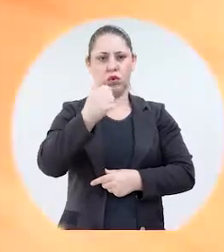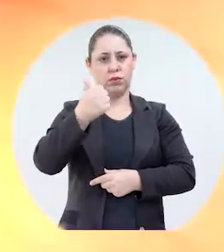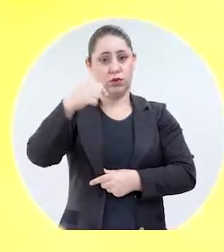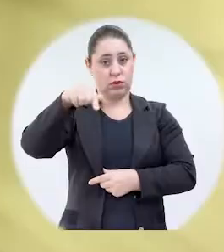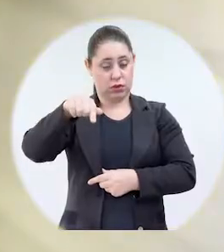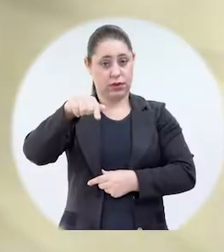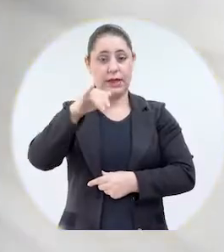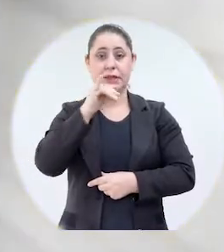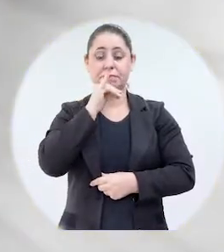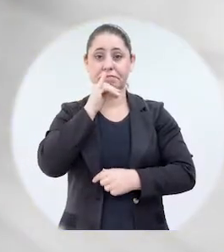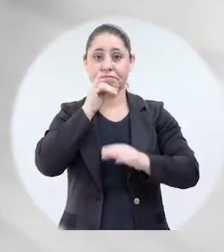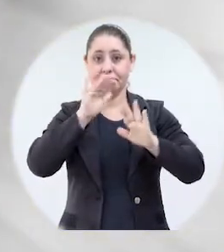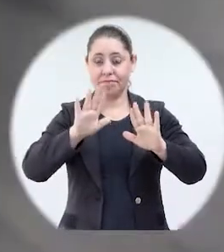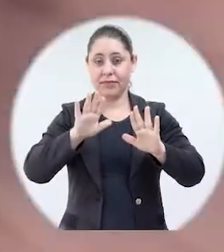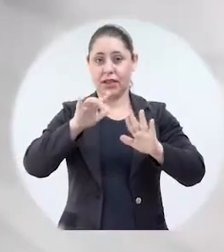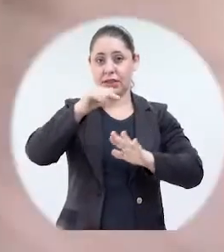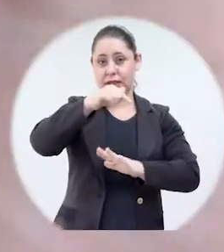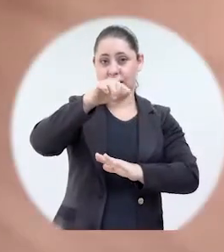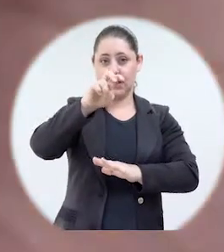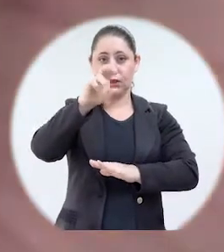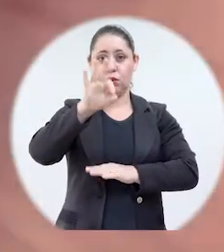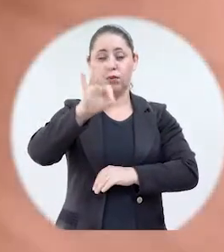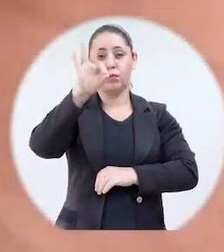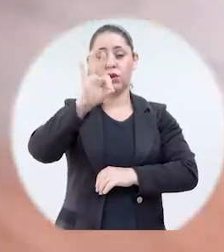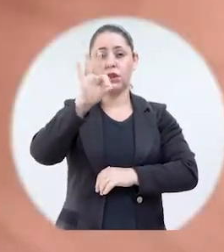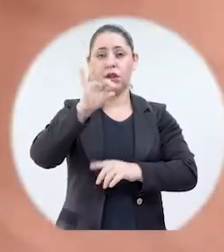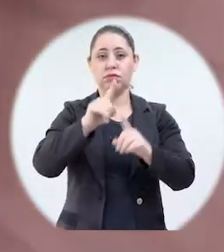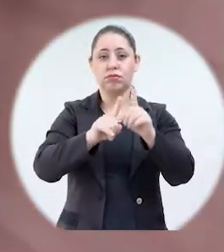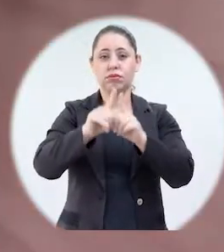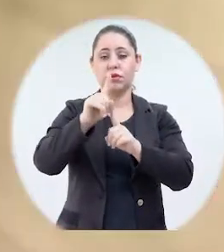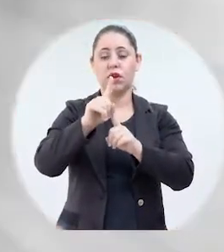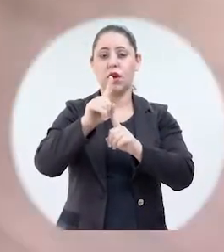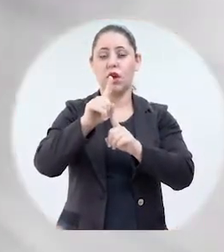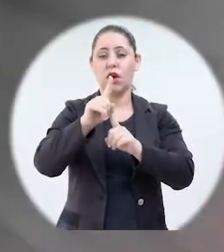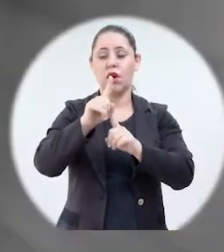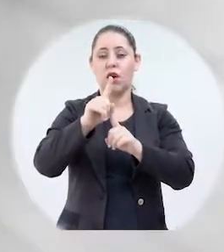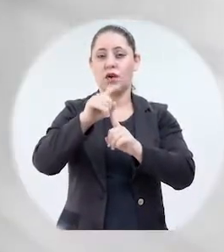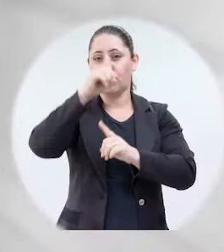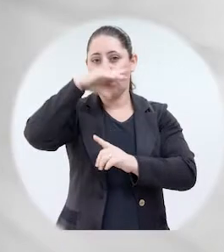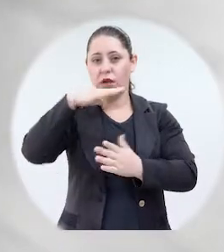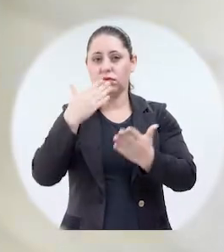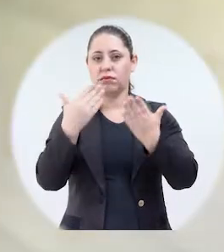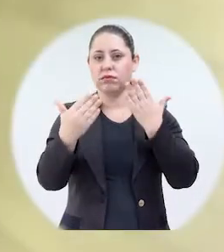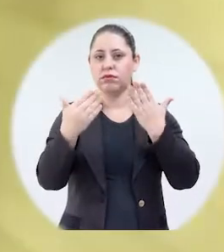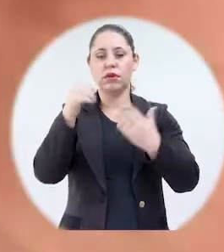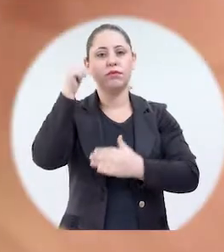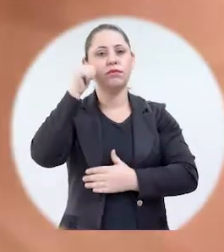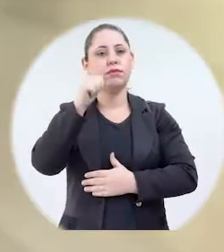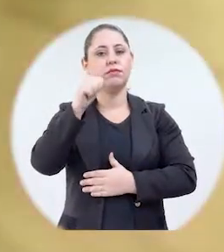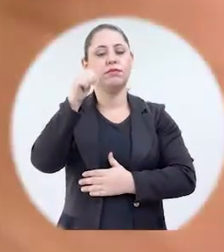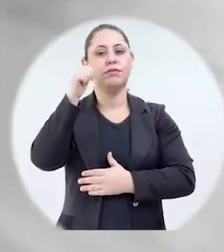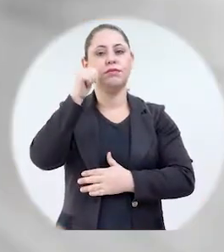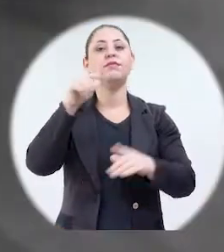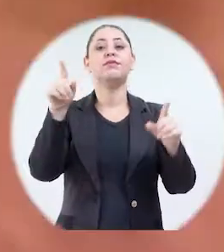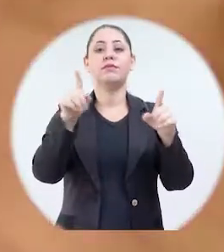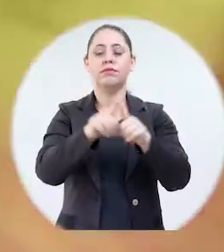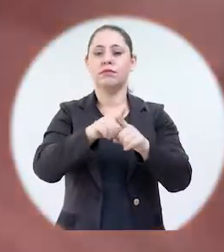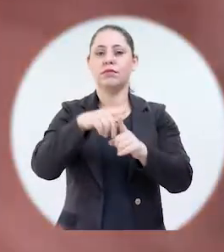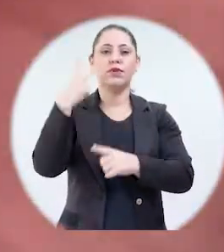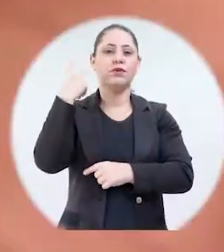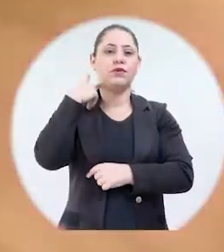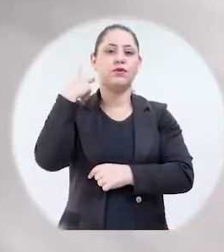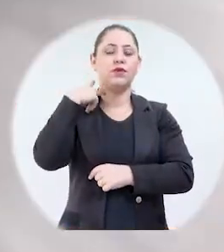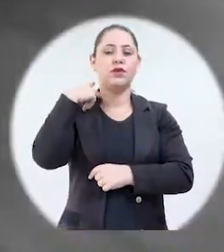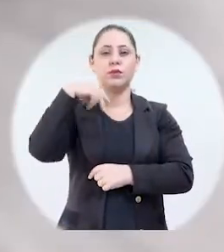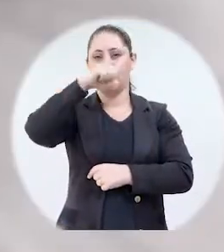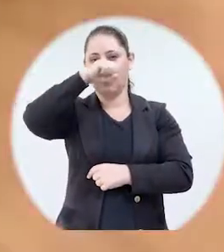2017, por exemplo, em 75% dos casos de violência psicológica, essas mulheres também foram